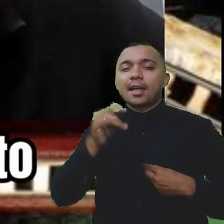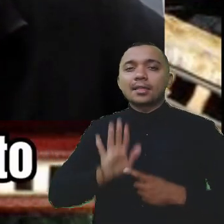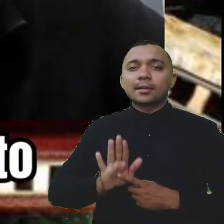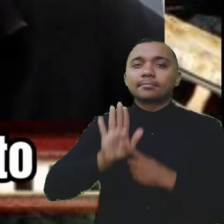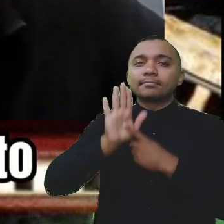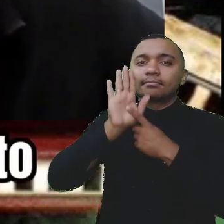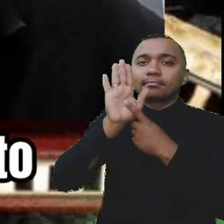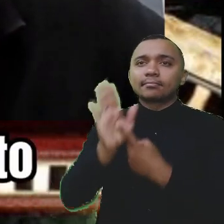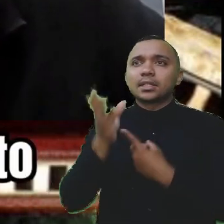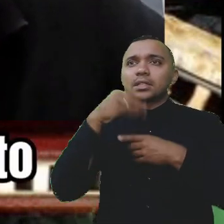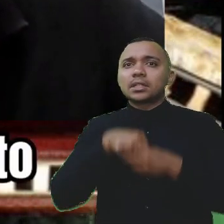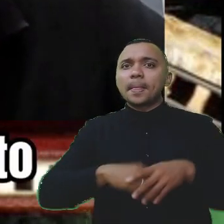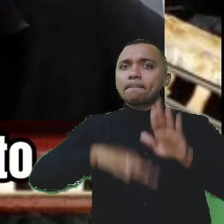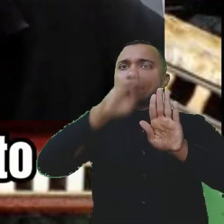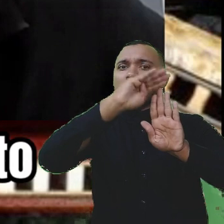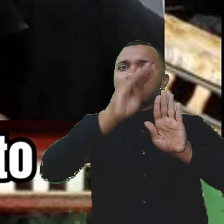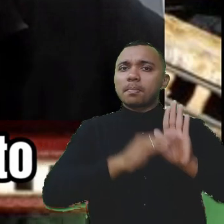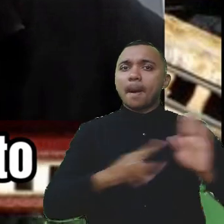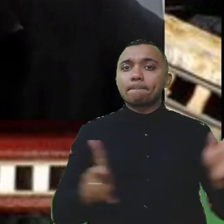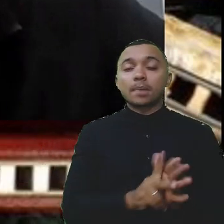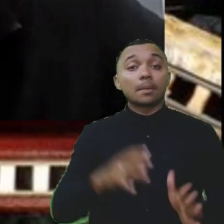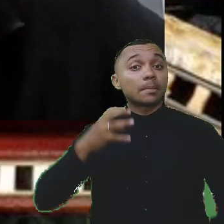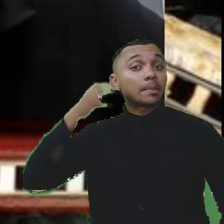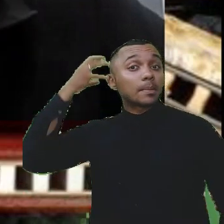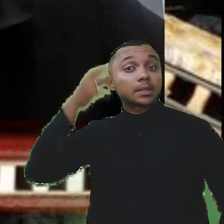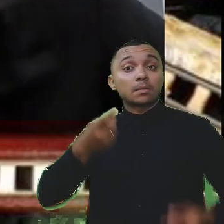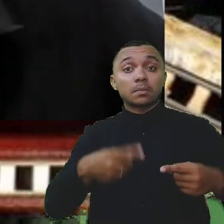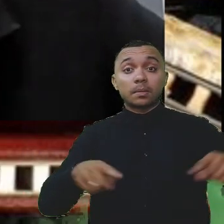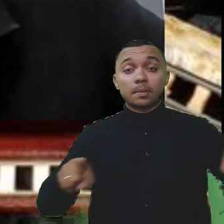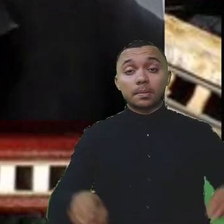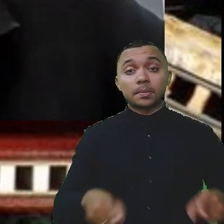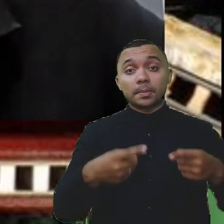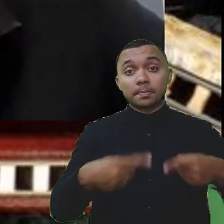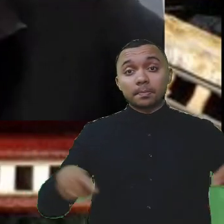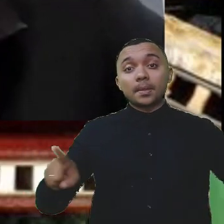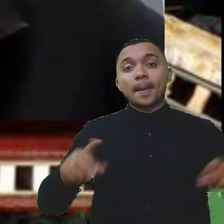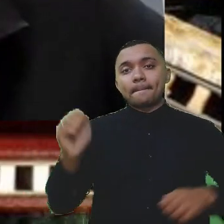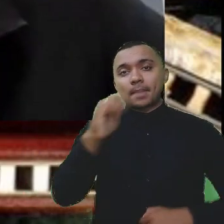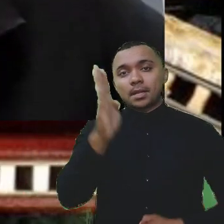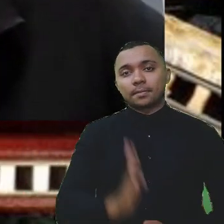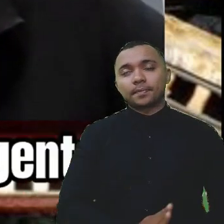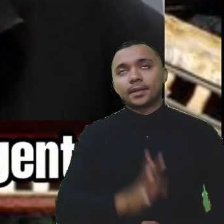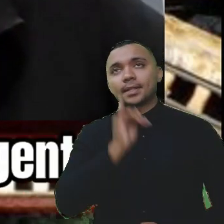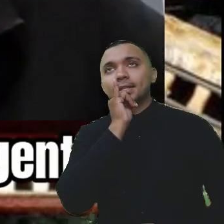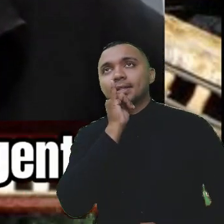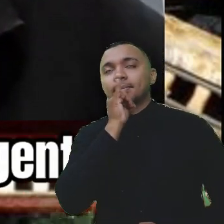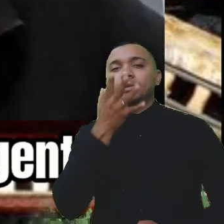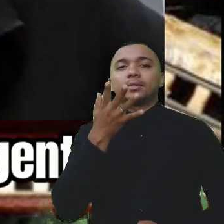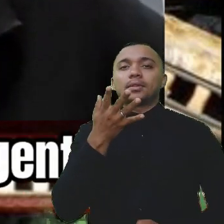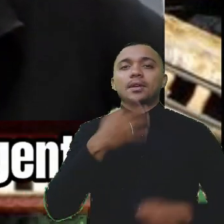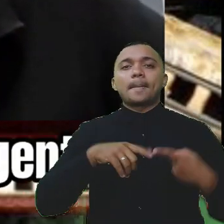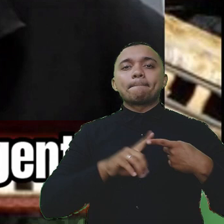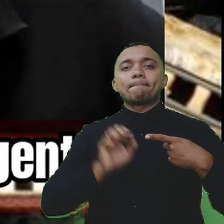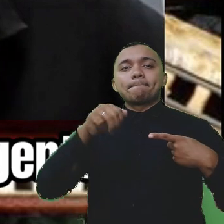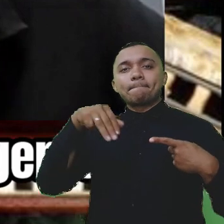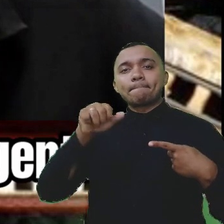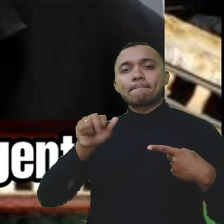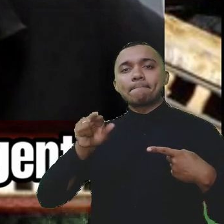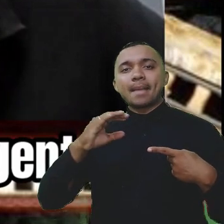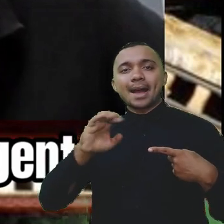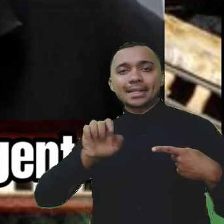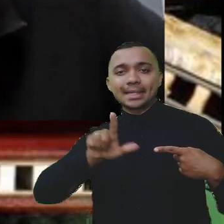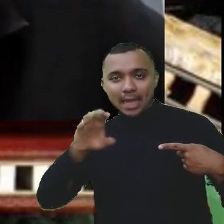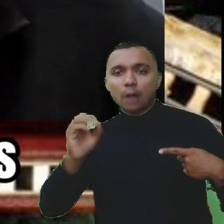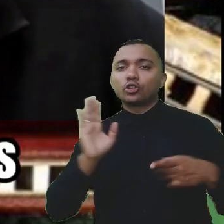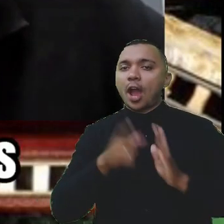de um repertório da música de concerto brasileira. Então, você tem o próprio Marlos Nobre dedicou uma peça